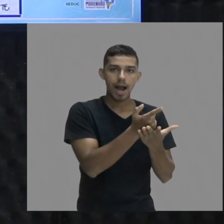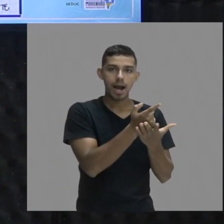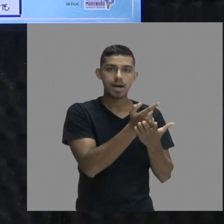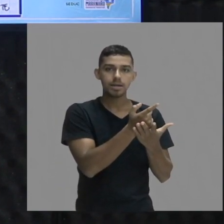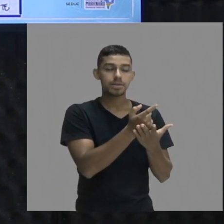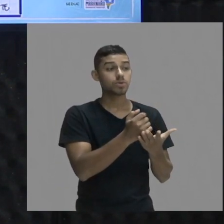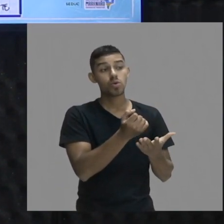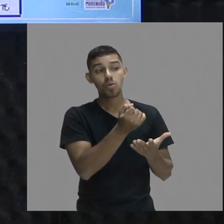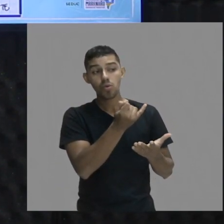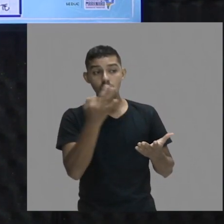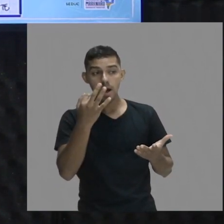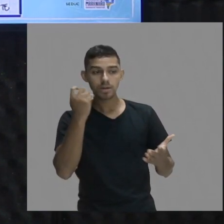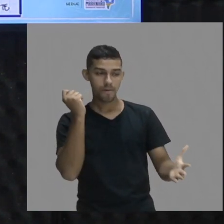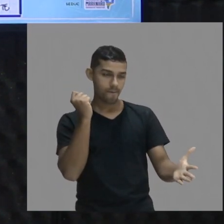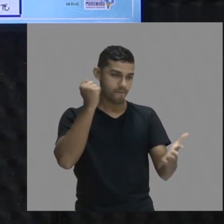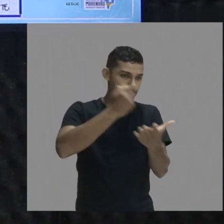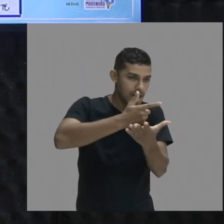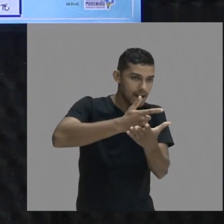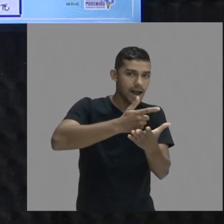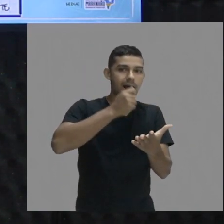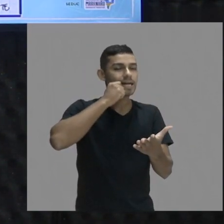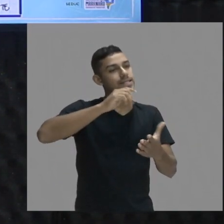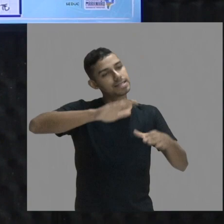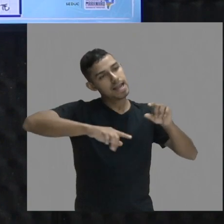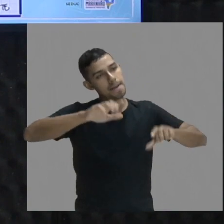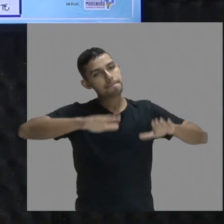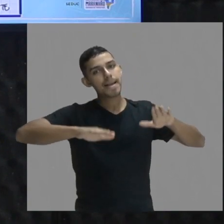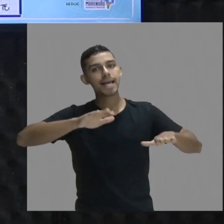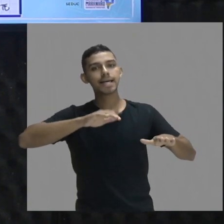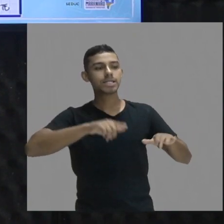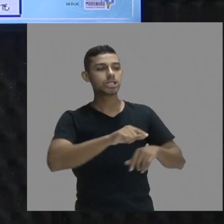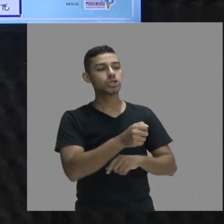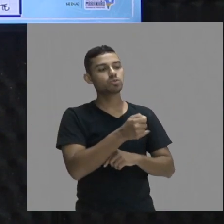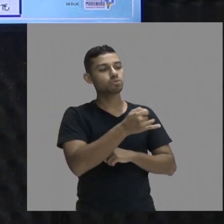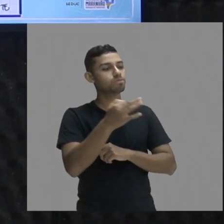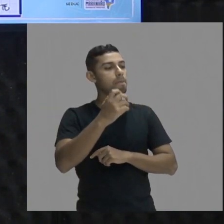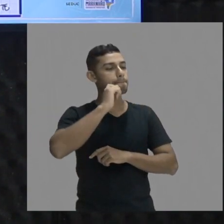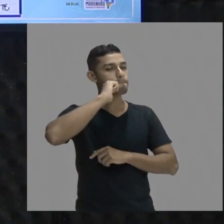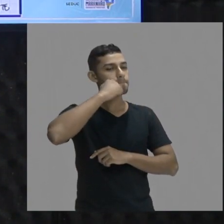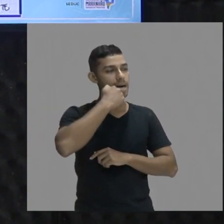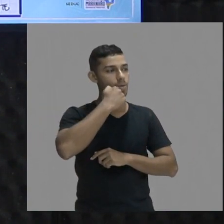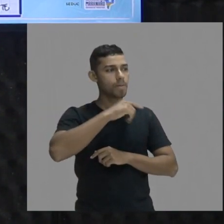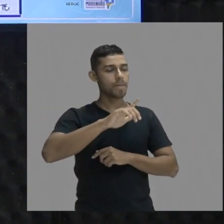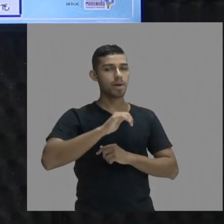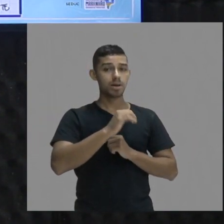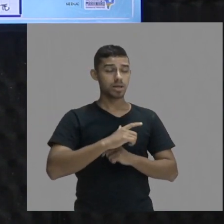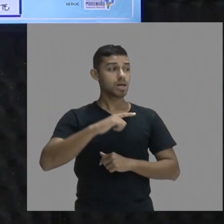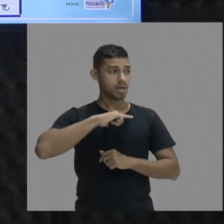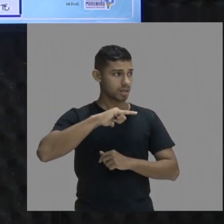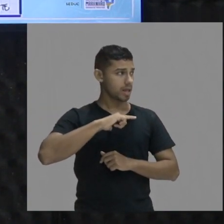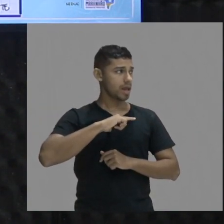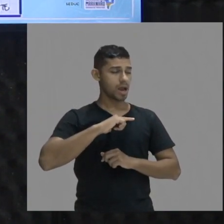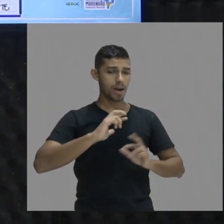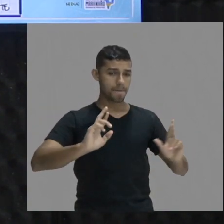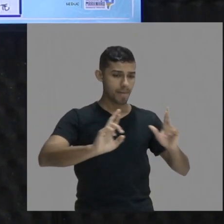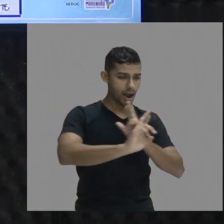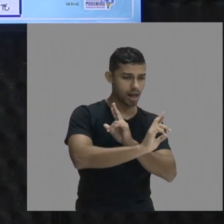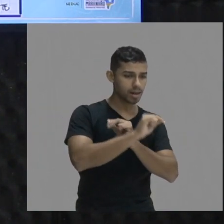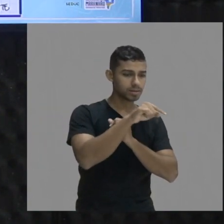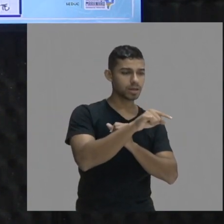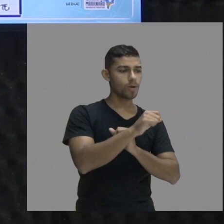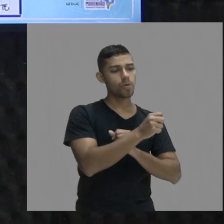vai pagar depende de quê? Depende da quantidade de pães que você for levar. Então você tem ali uma relação